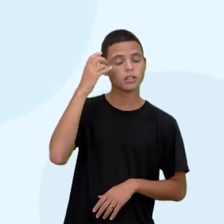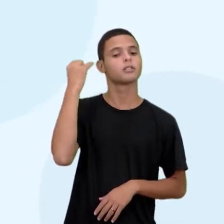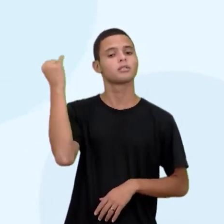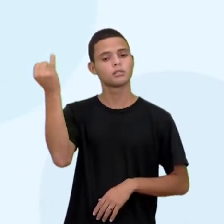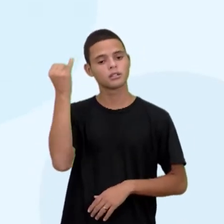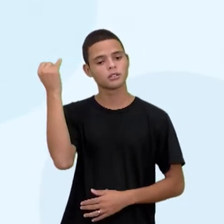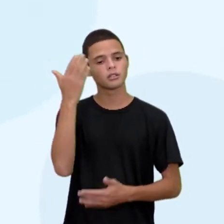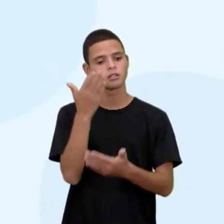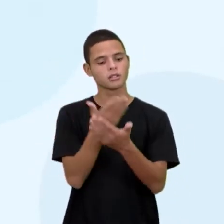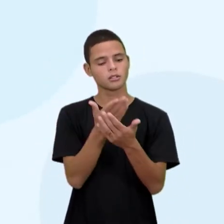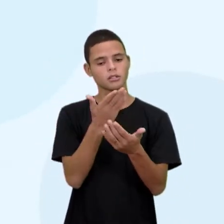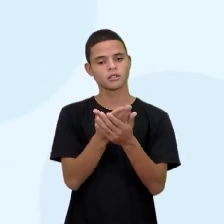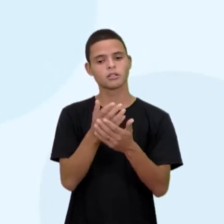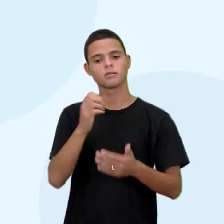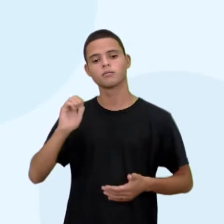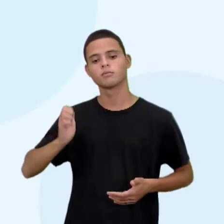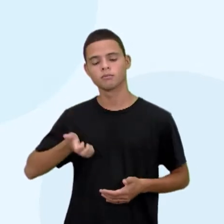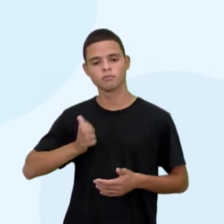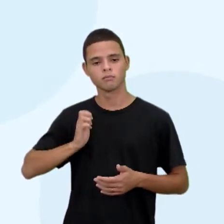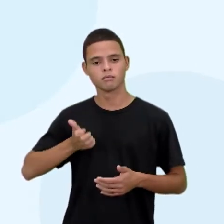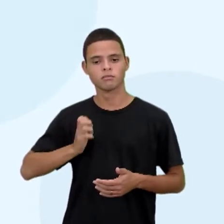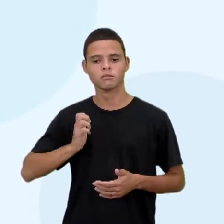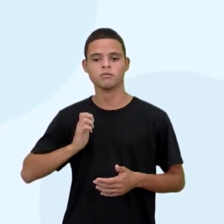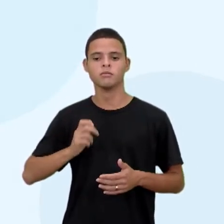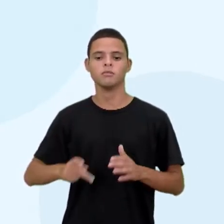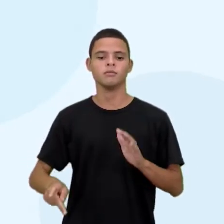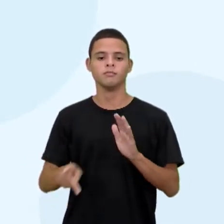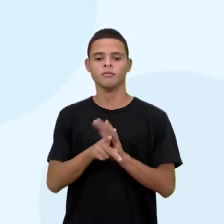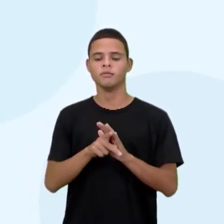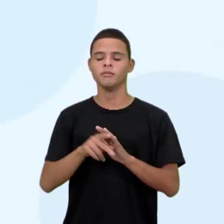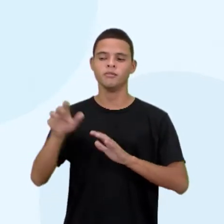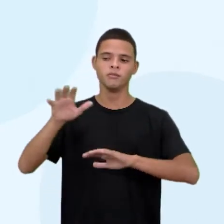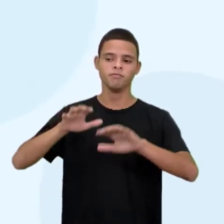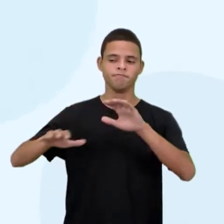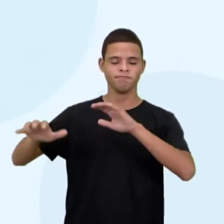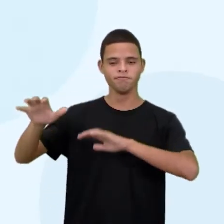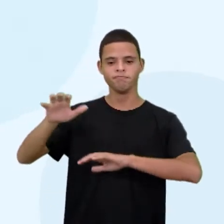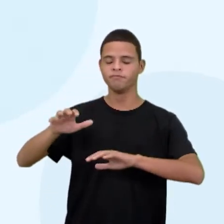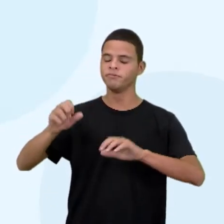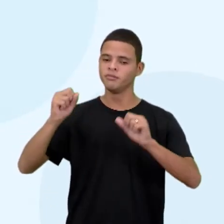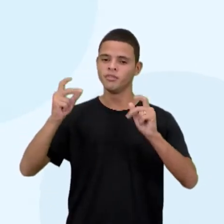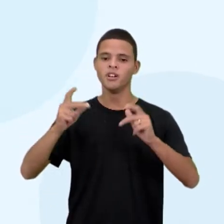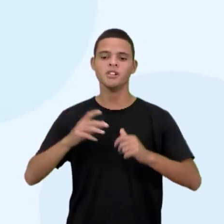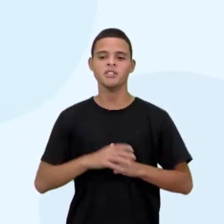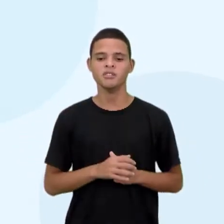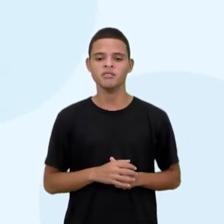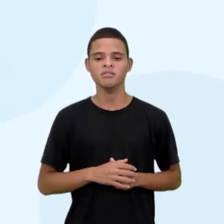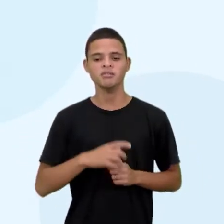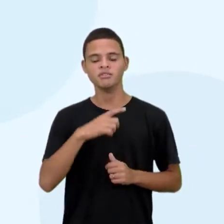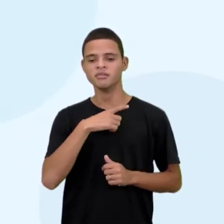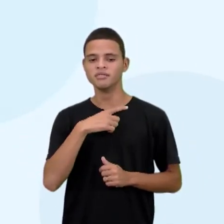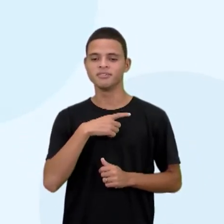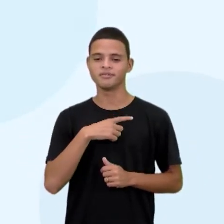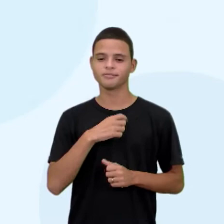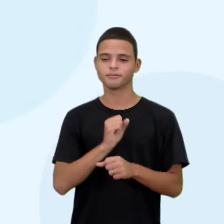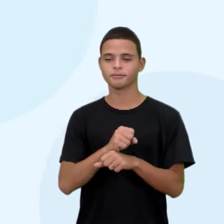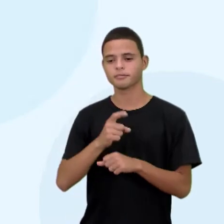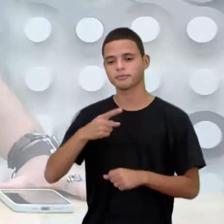estudos estatísticos para a demografia, né? Então tem lá, né, aquela questão aí de